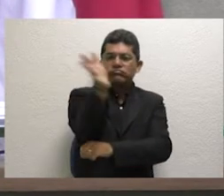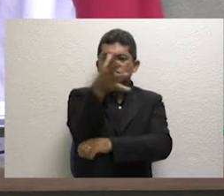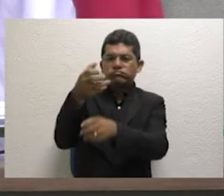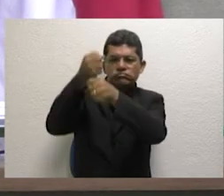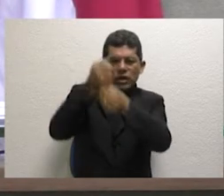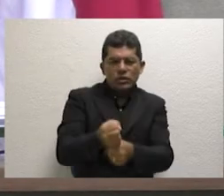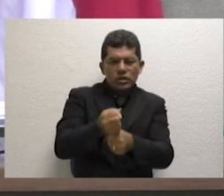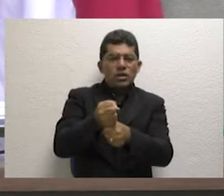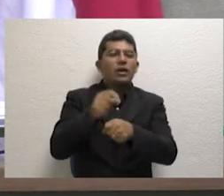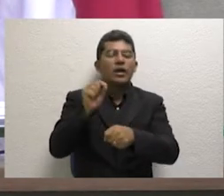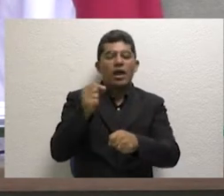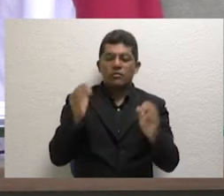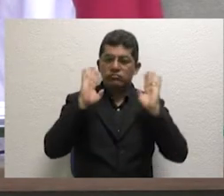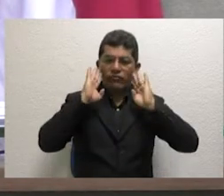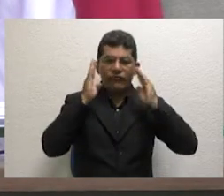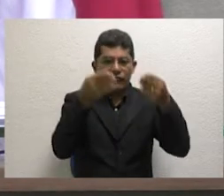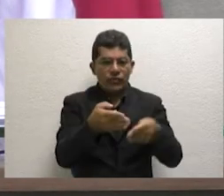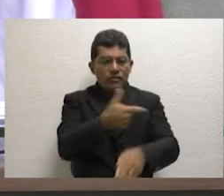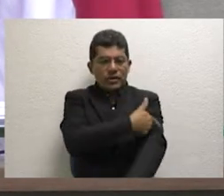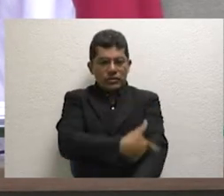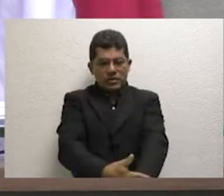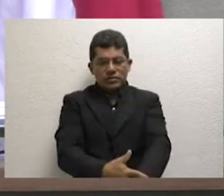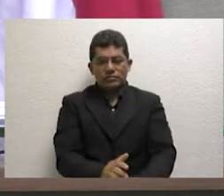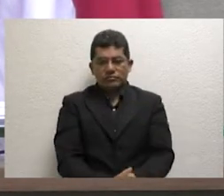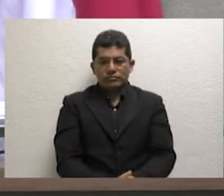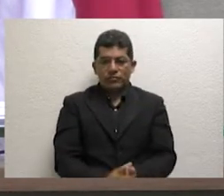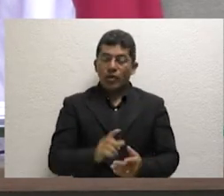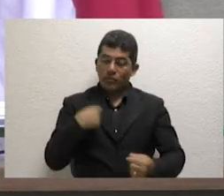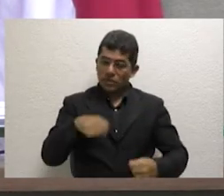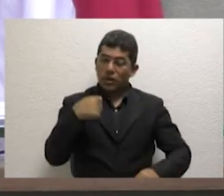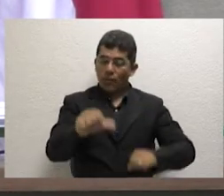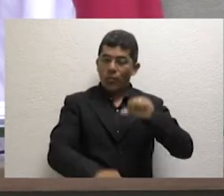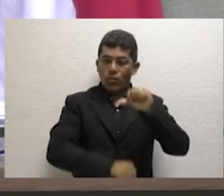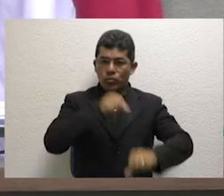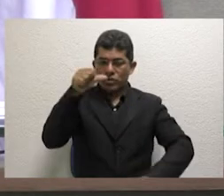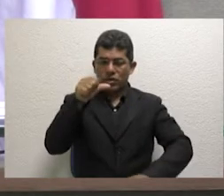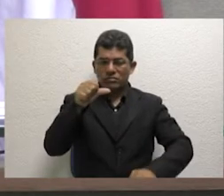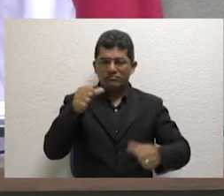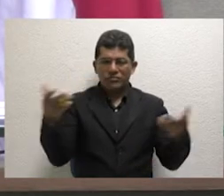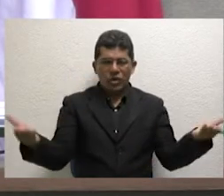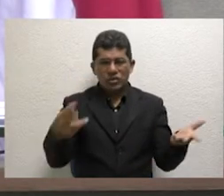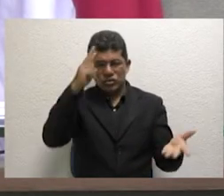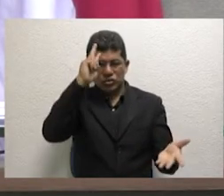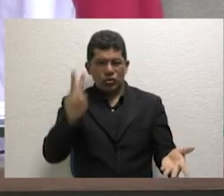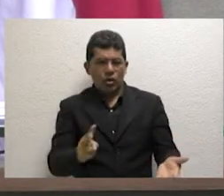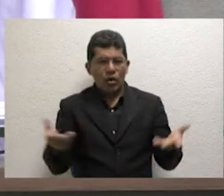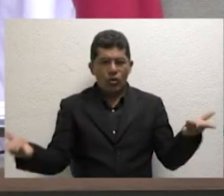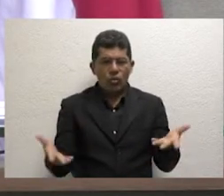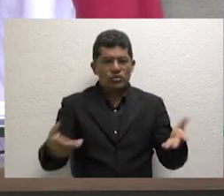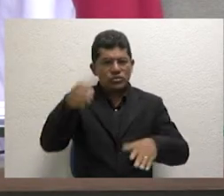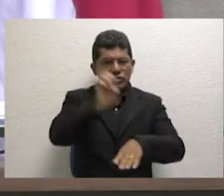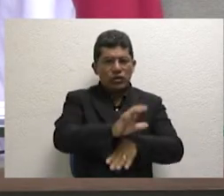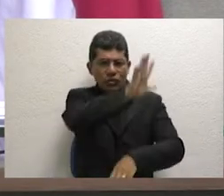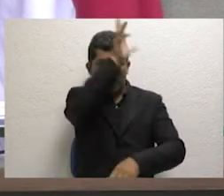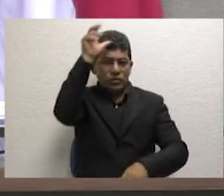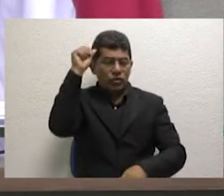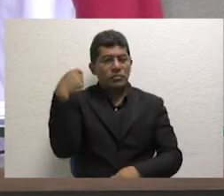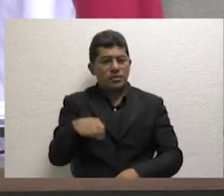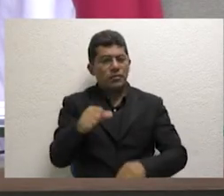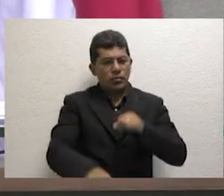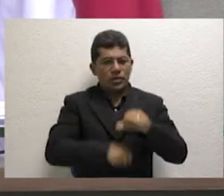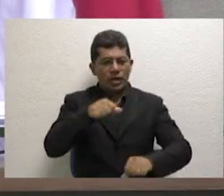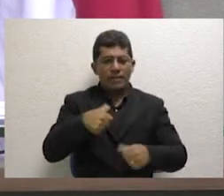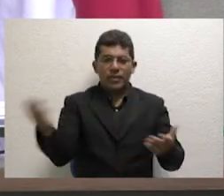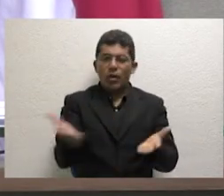a bandeira da educação nós precisamos assim mudar o retrato da educação do nosso estado do Amazonas e